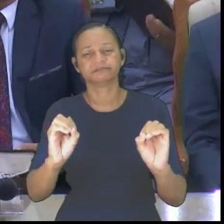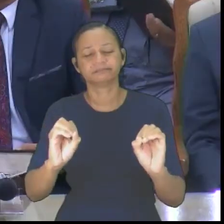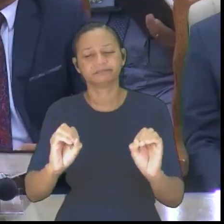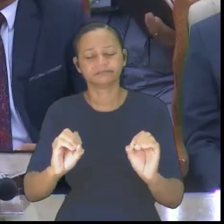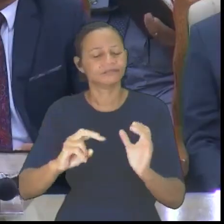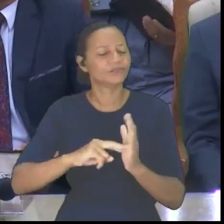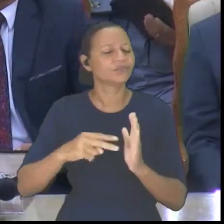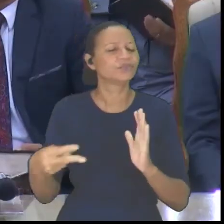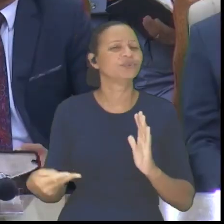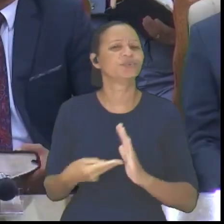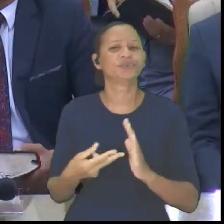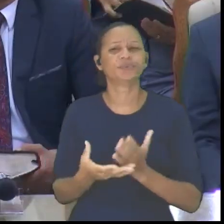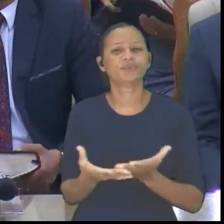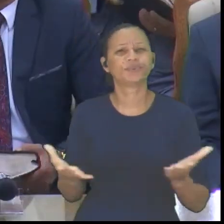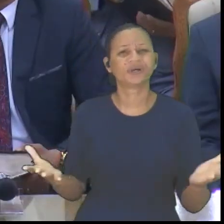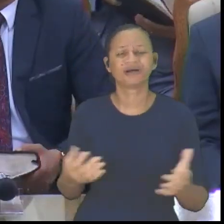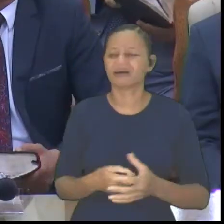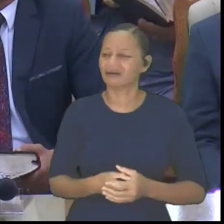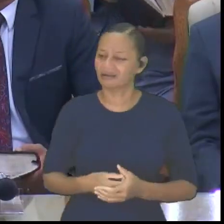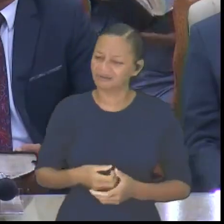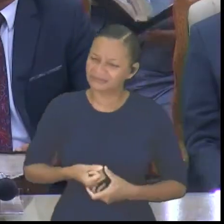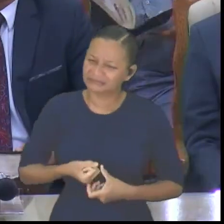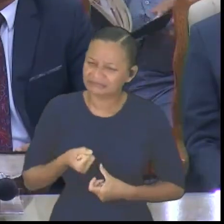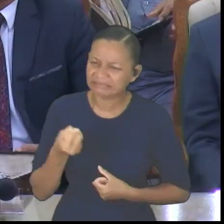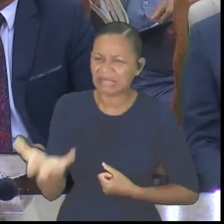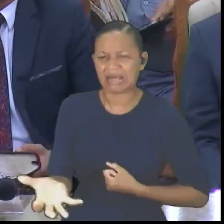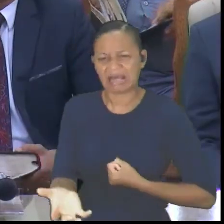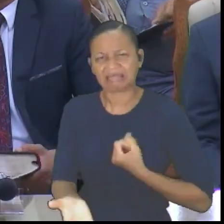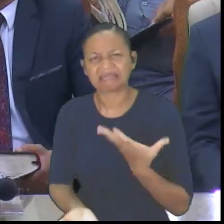Ou seja, é você dar